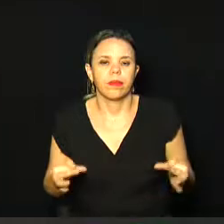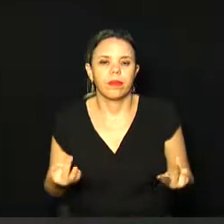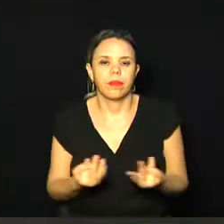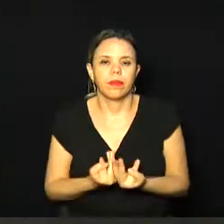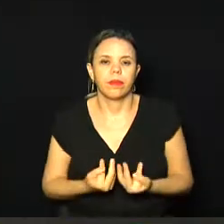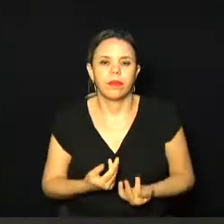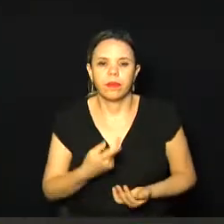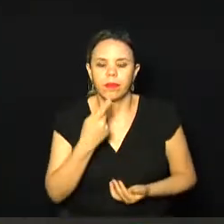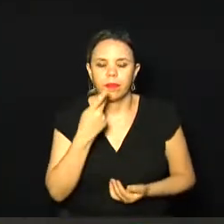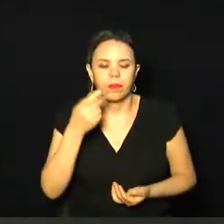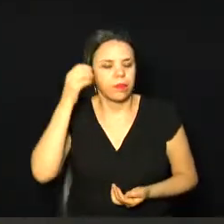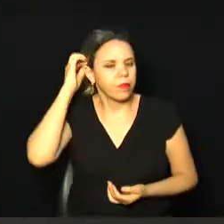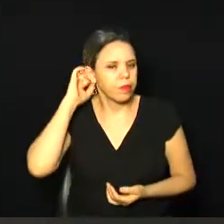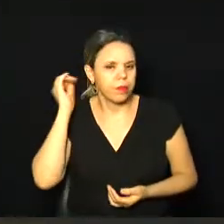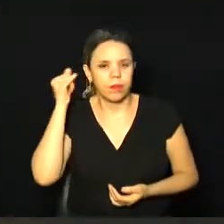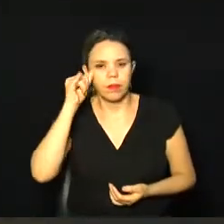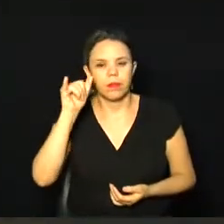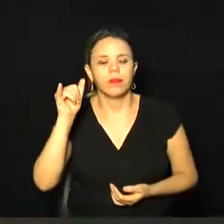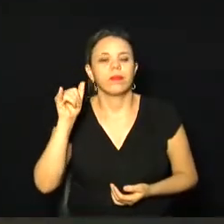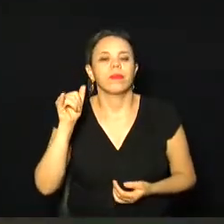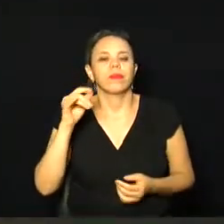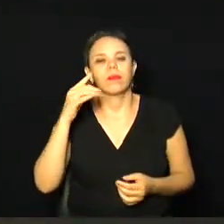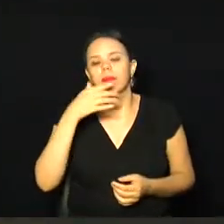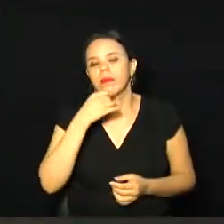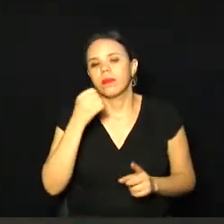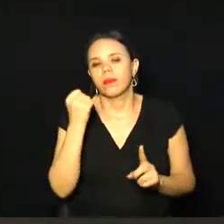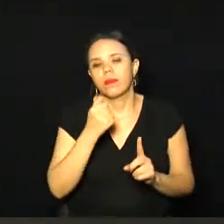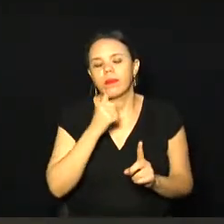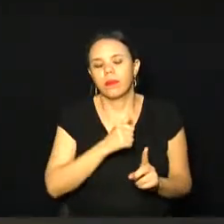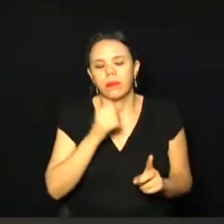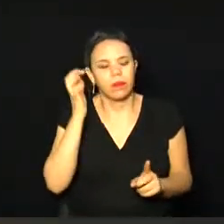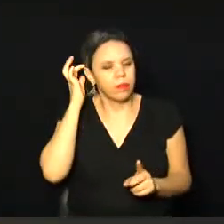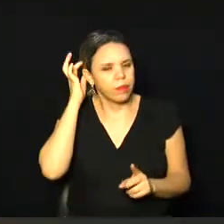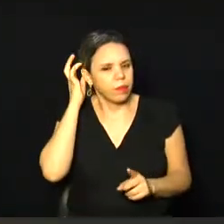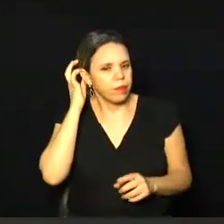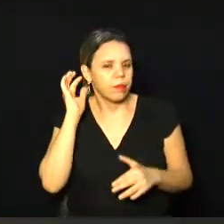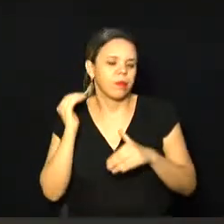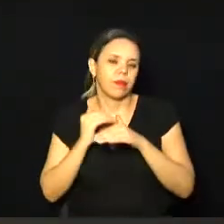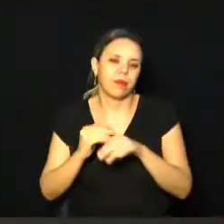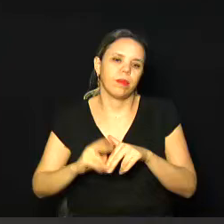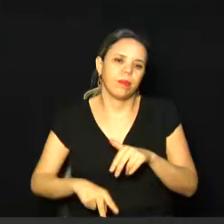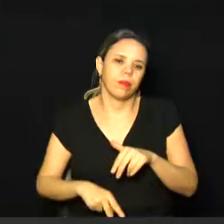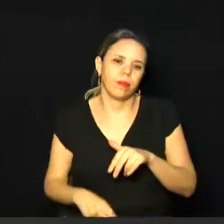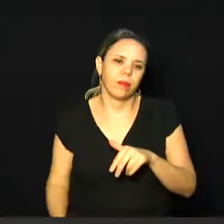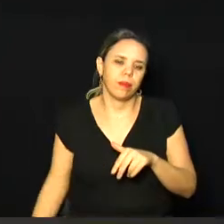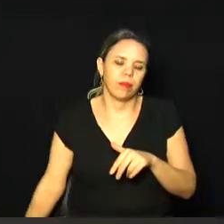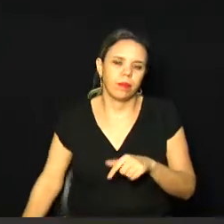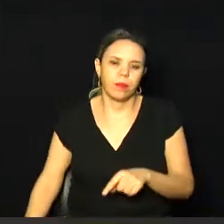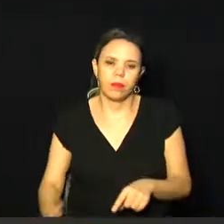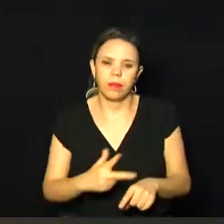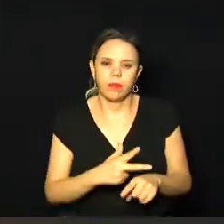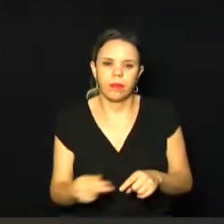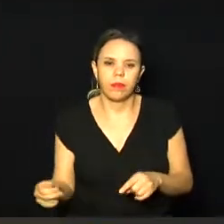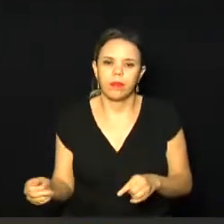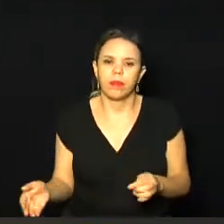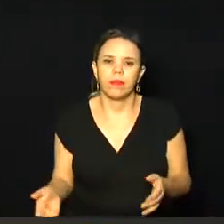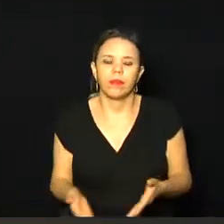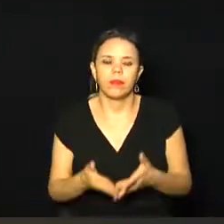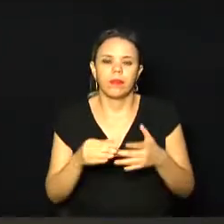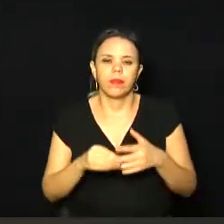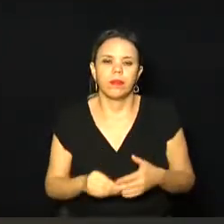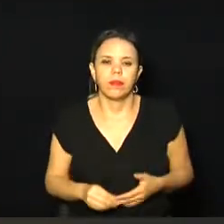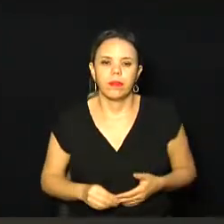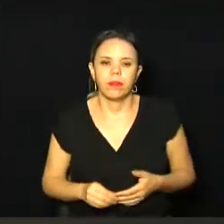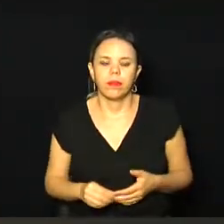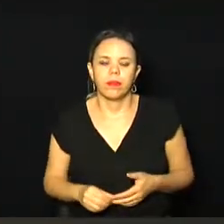Nós falamos sobre o combate ao feminicídio, nós falamos sobre equidade de gênero, sobre superação de desigualdade das mulheres em relação